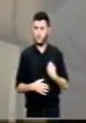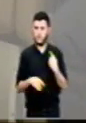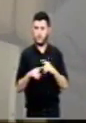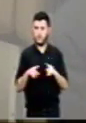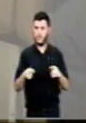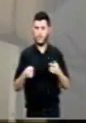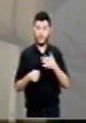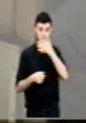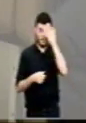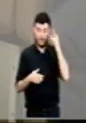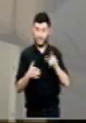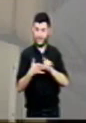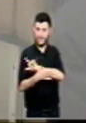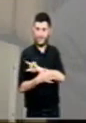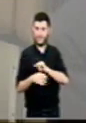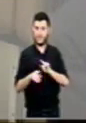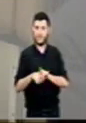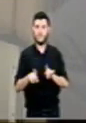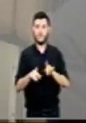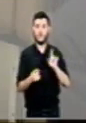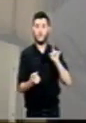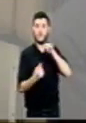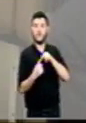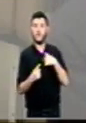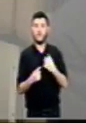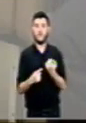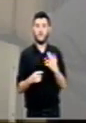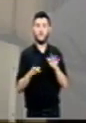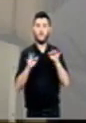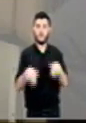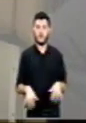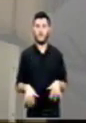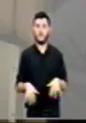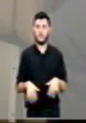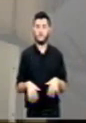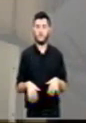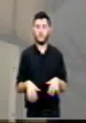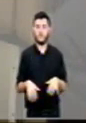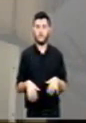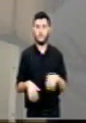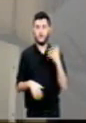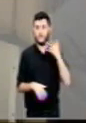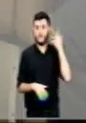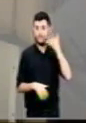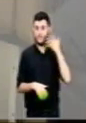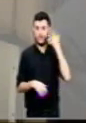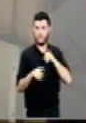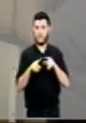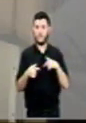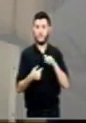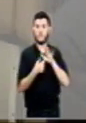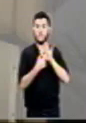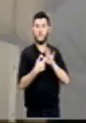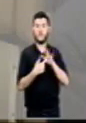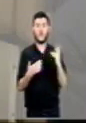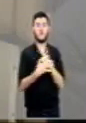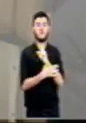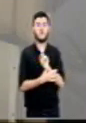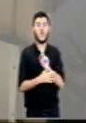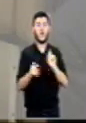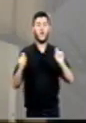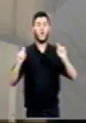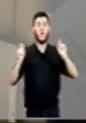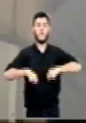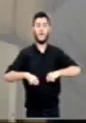que me antecederam e com o objetivo de finalizar tudo o exposto, resta evidente a absoluta usurpação de competência